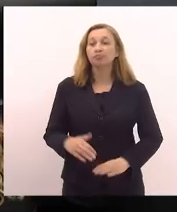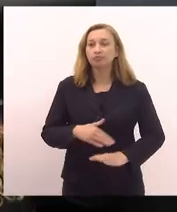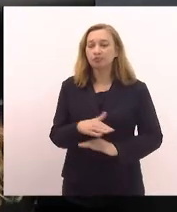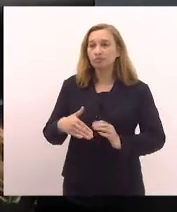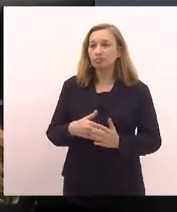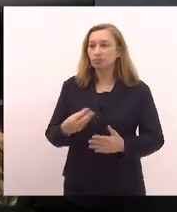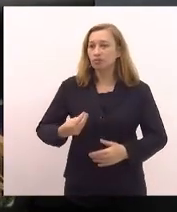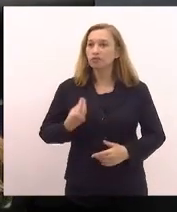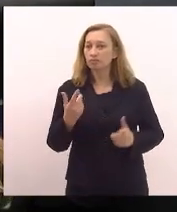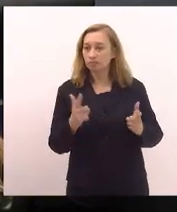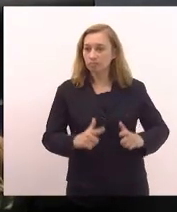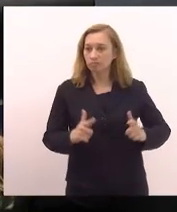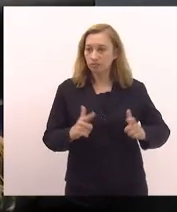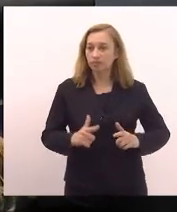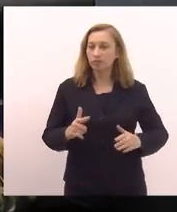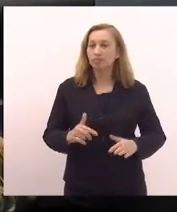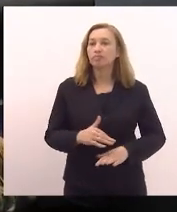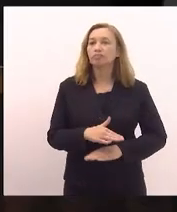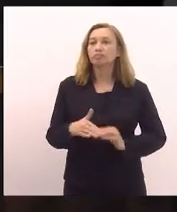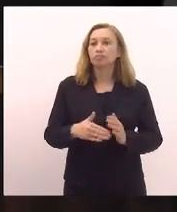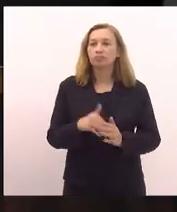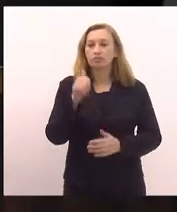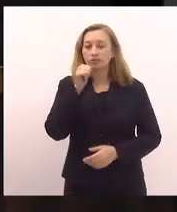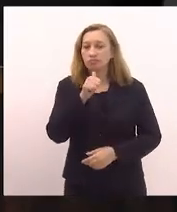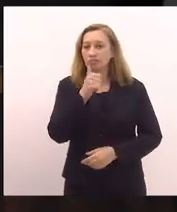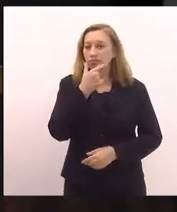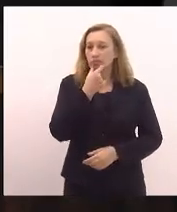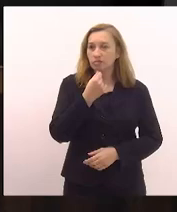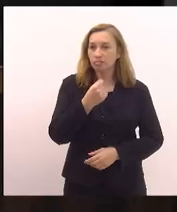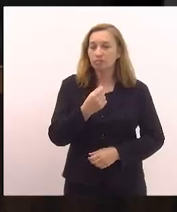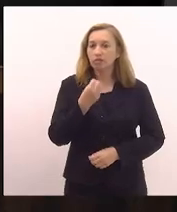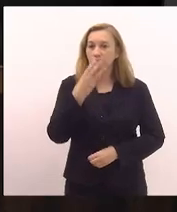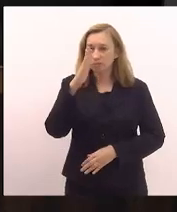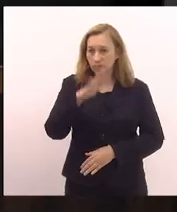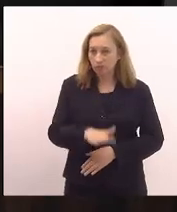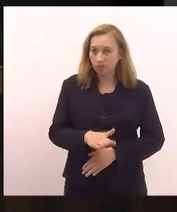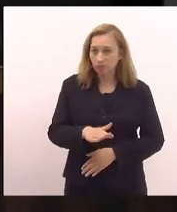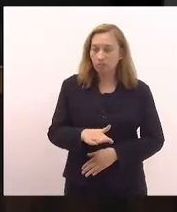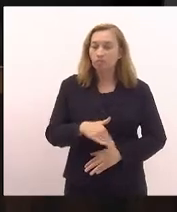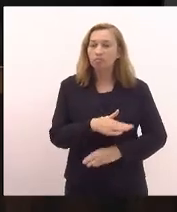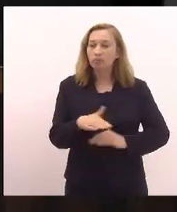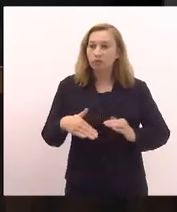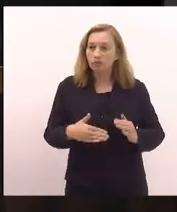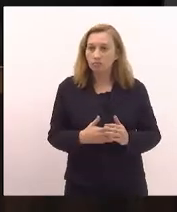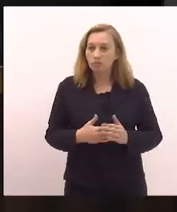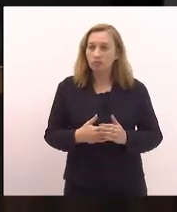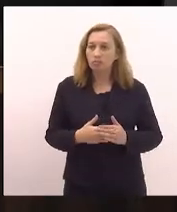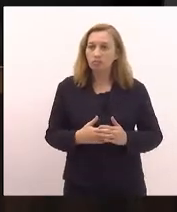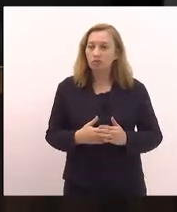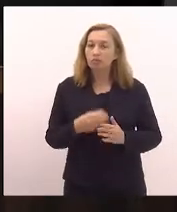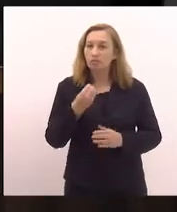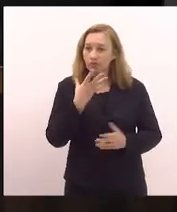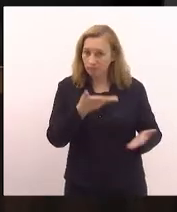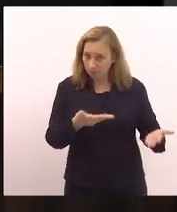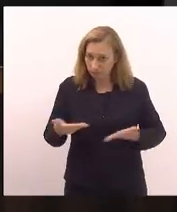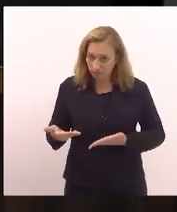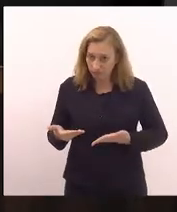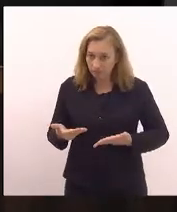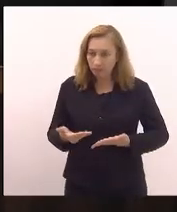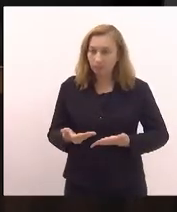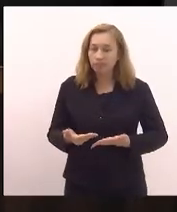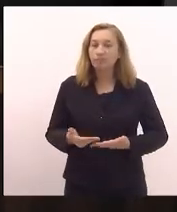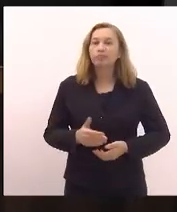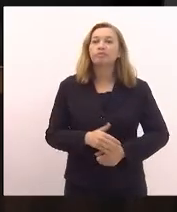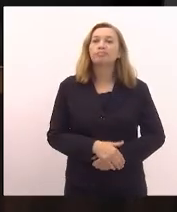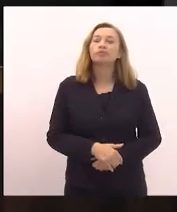Autoridades presentes, senhoras e senhores, boa noite. Sejam todos e todas muito bem-vindos